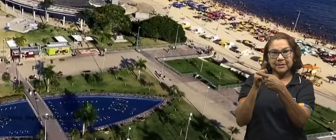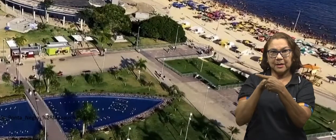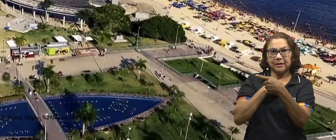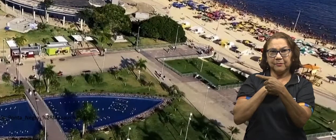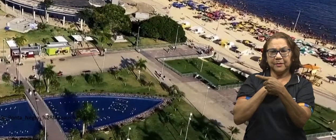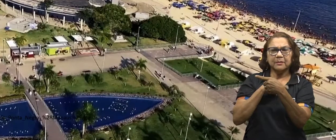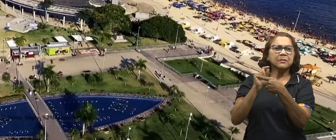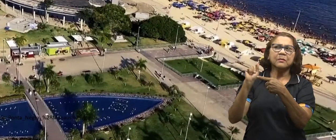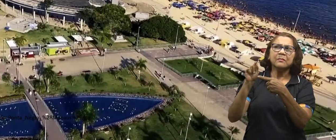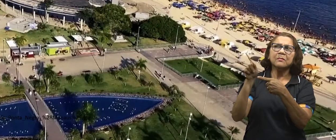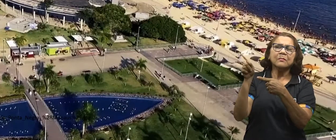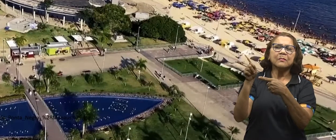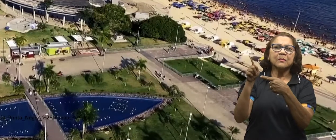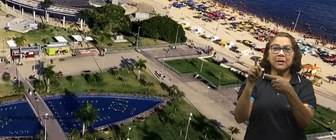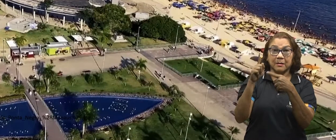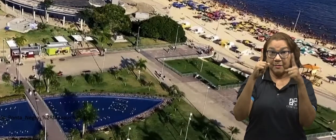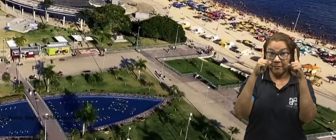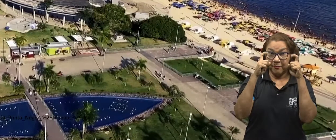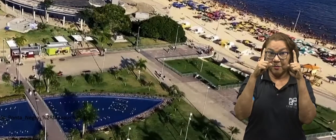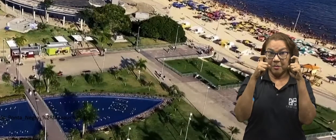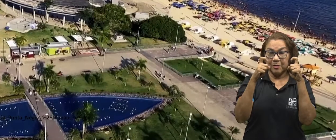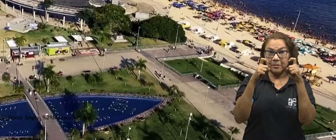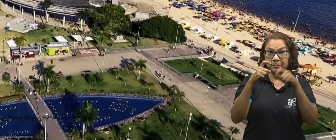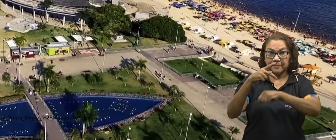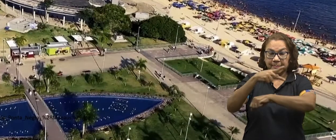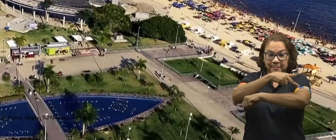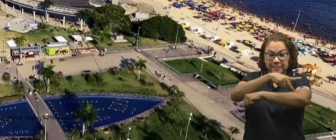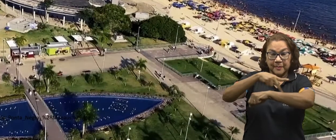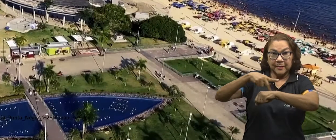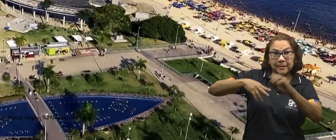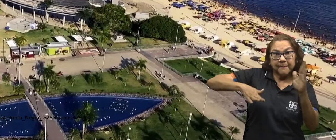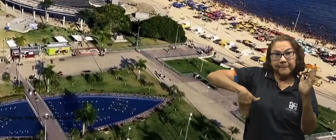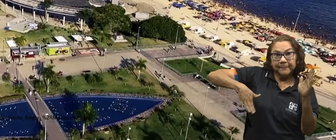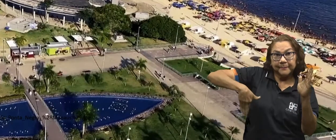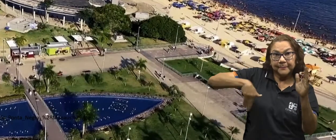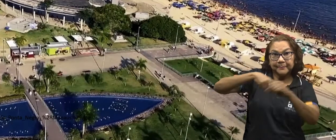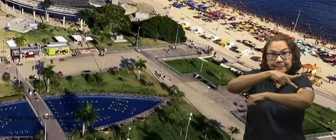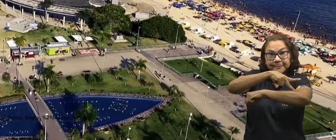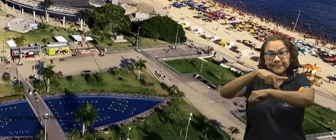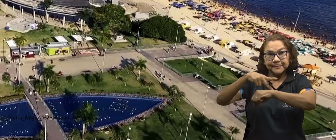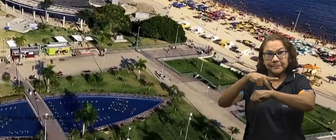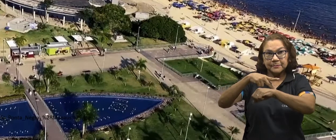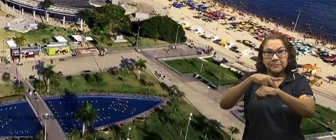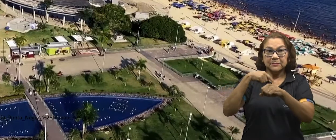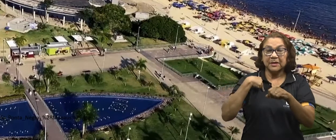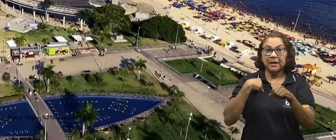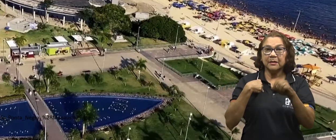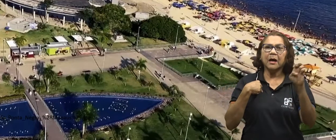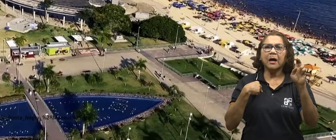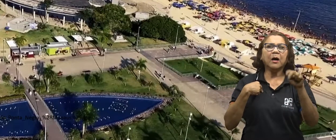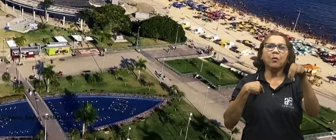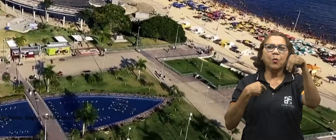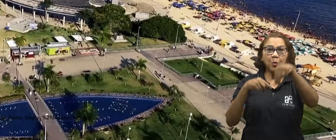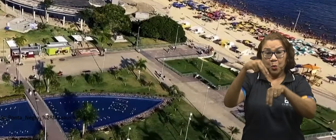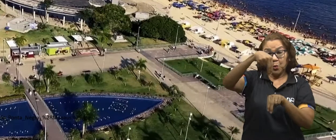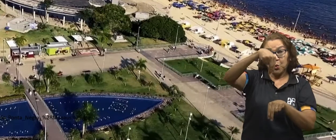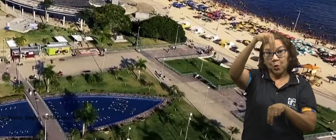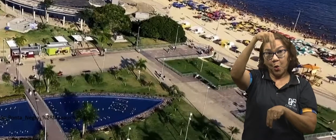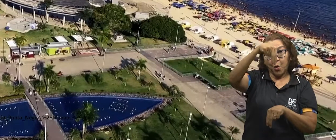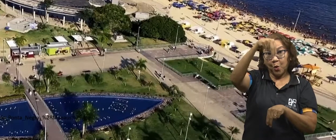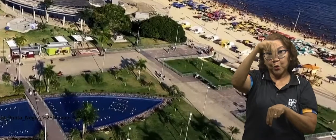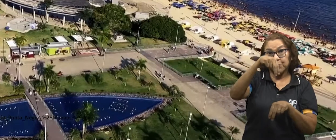Um detalhe importante é que o norte geográfico do planeta está sempre no mesmo lugar. O que muda é o ponto de